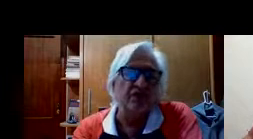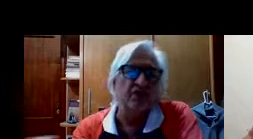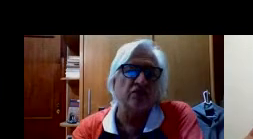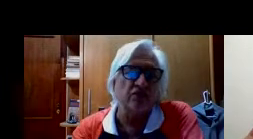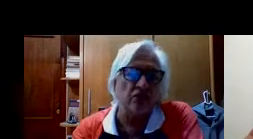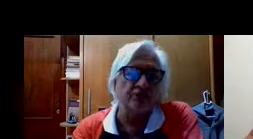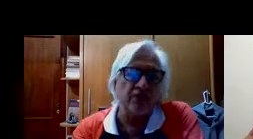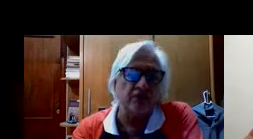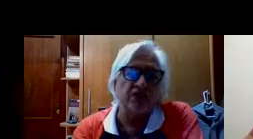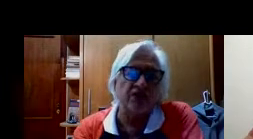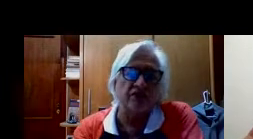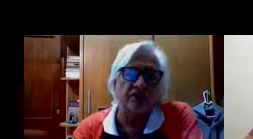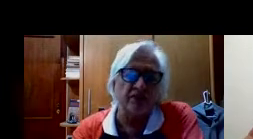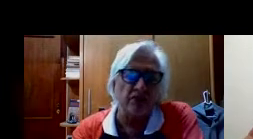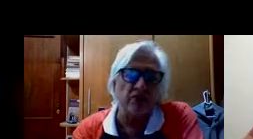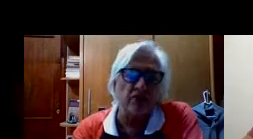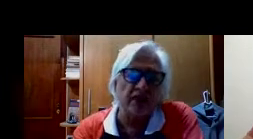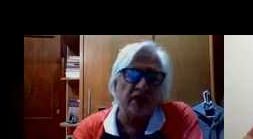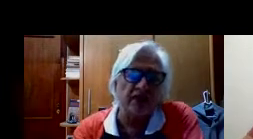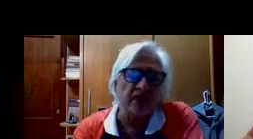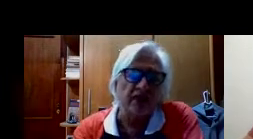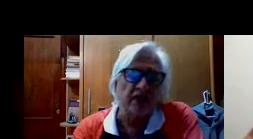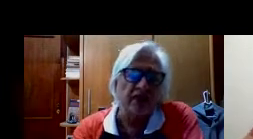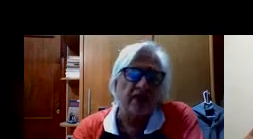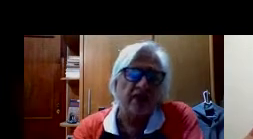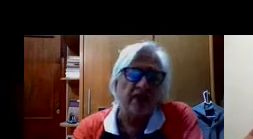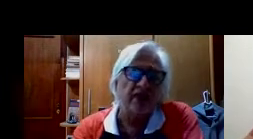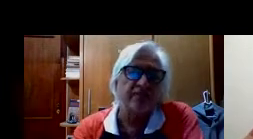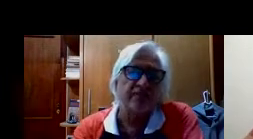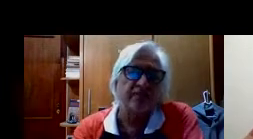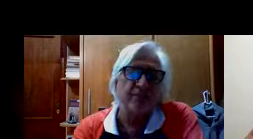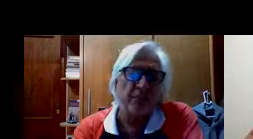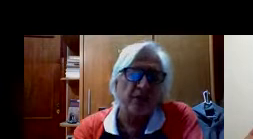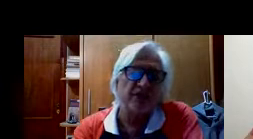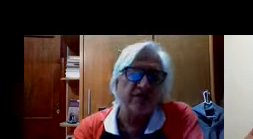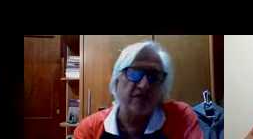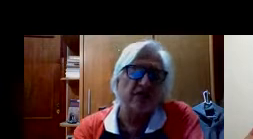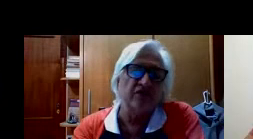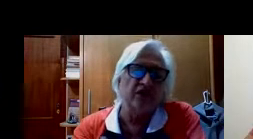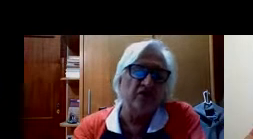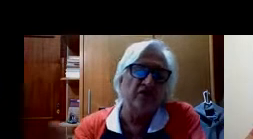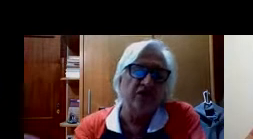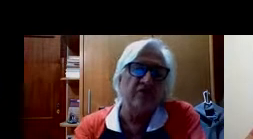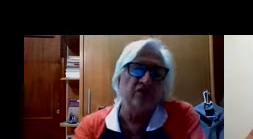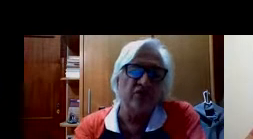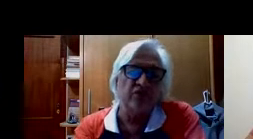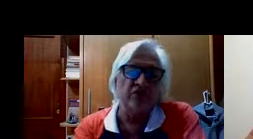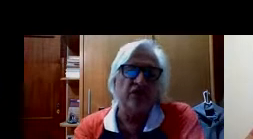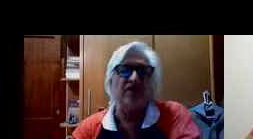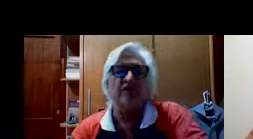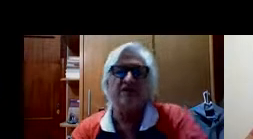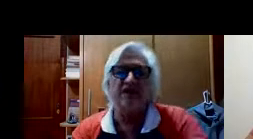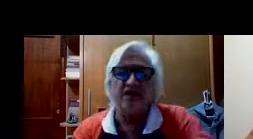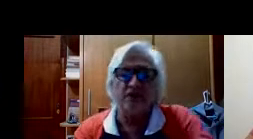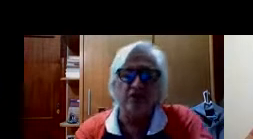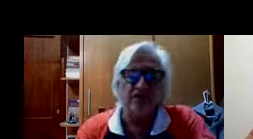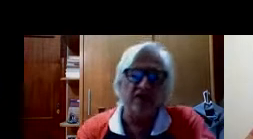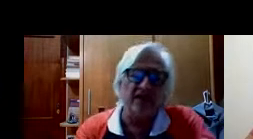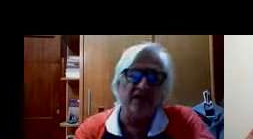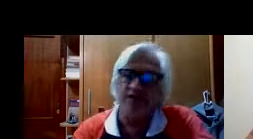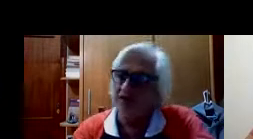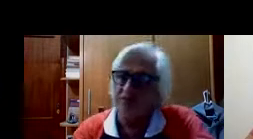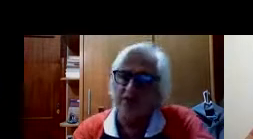que seja condutor por natureza. Você pode colocar pó de metal dentro do polímero, isso dá uma